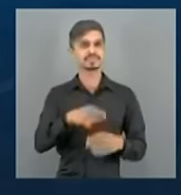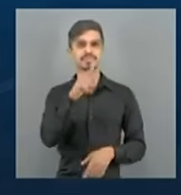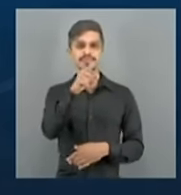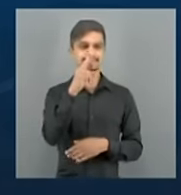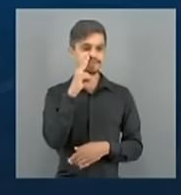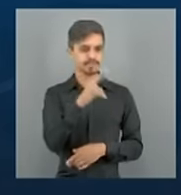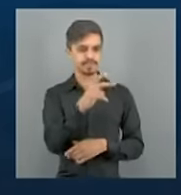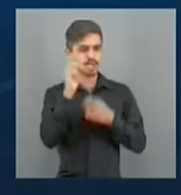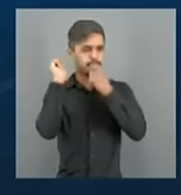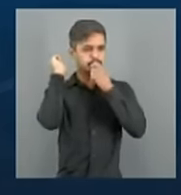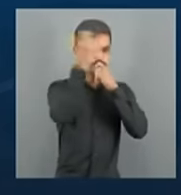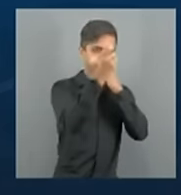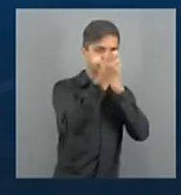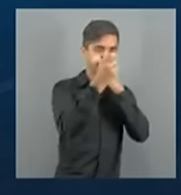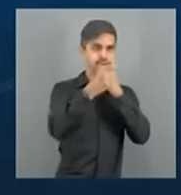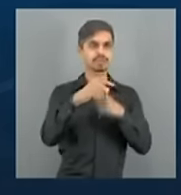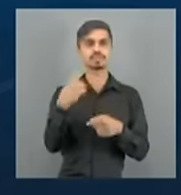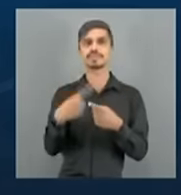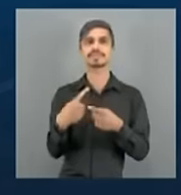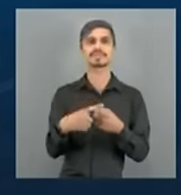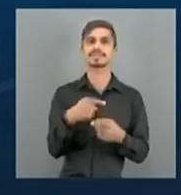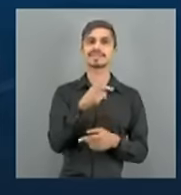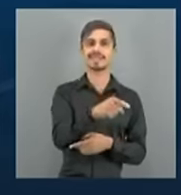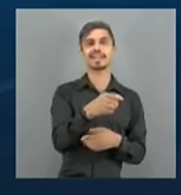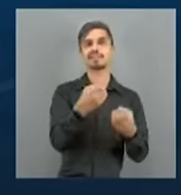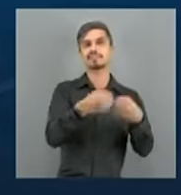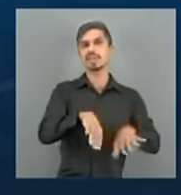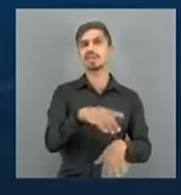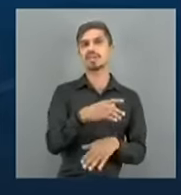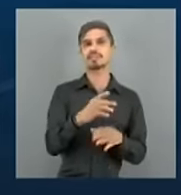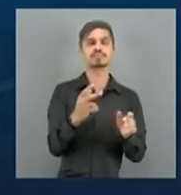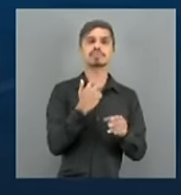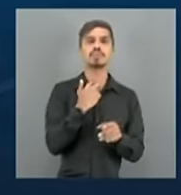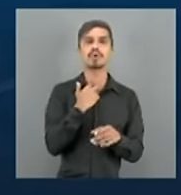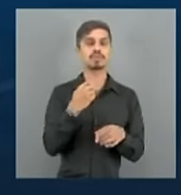você não vai condenar um atleta seu porque tomou um cartão. Ele pode soltar